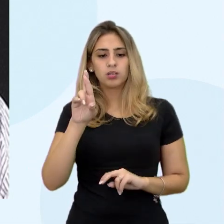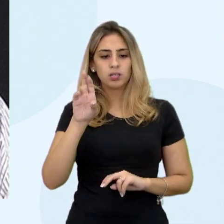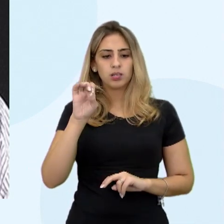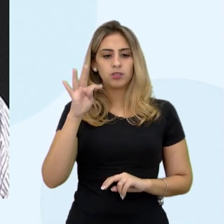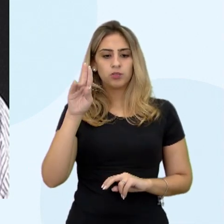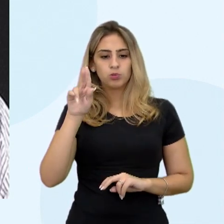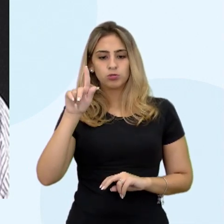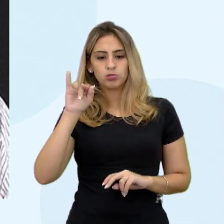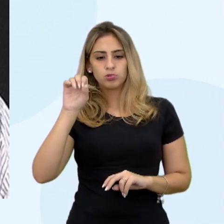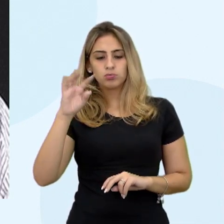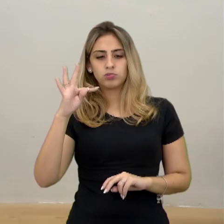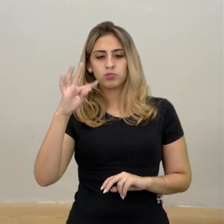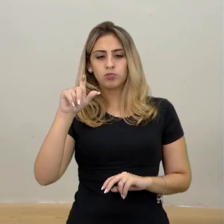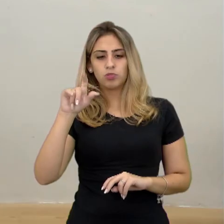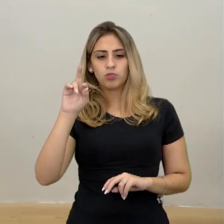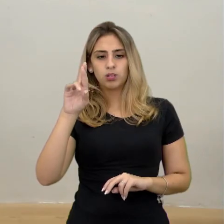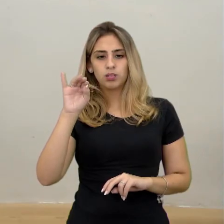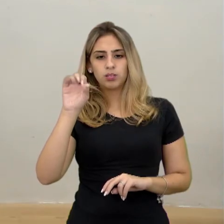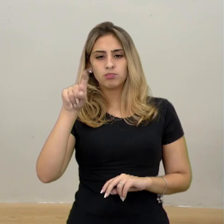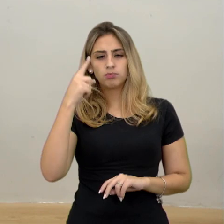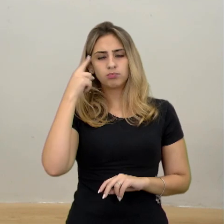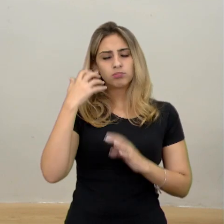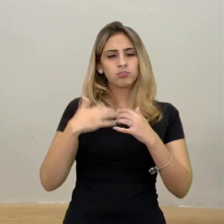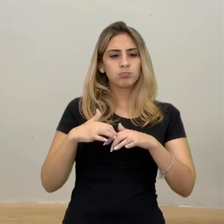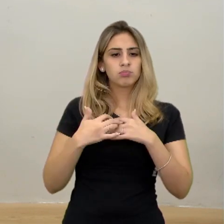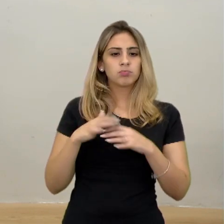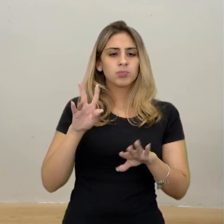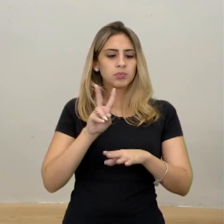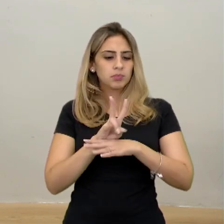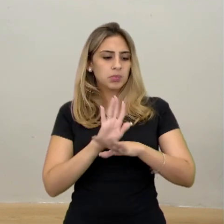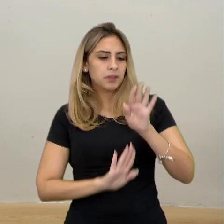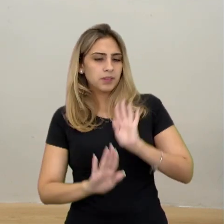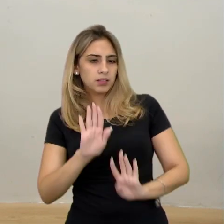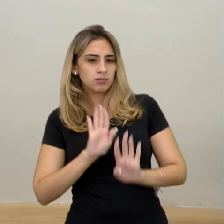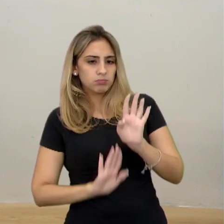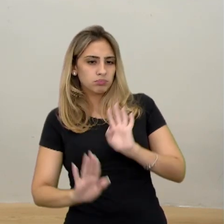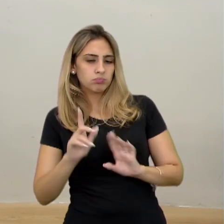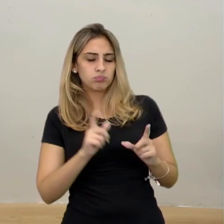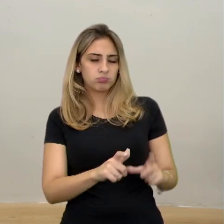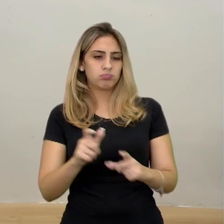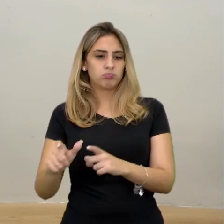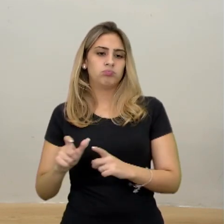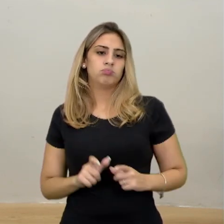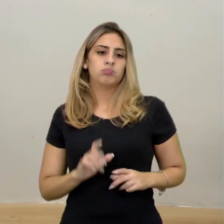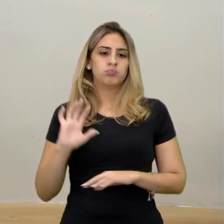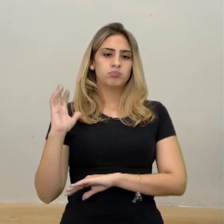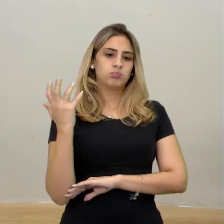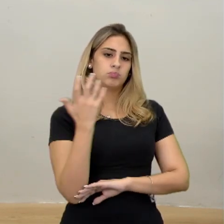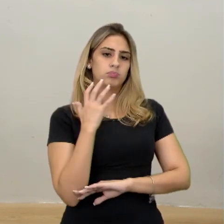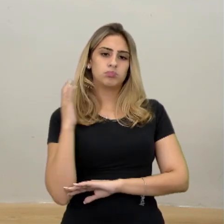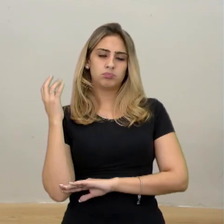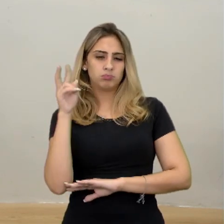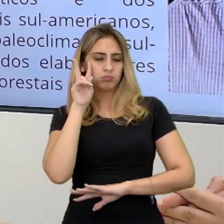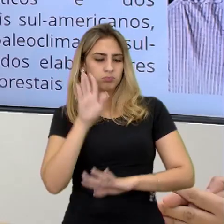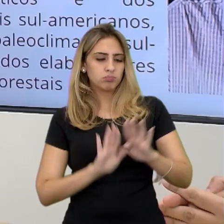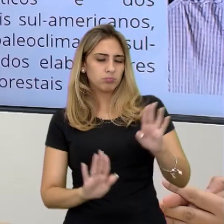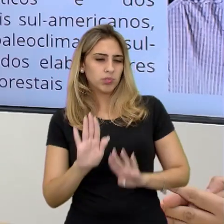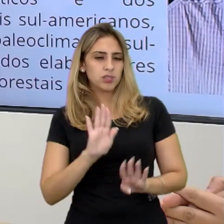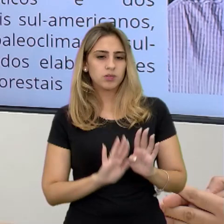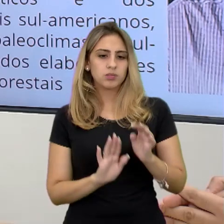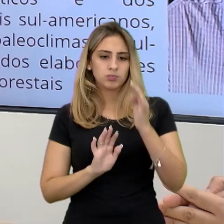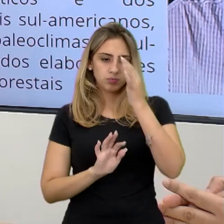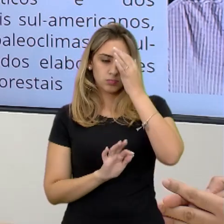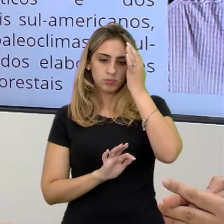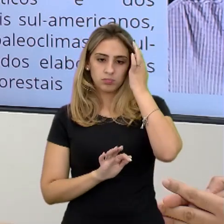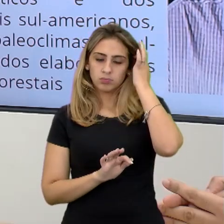florestais. Incrível. Então aqui já pensando mais na questão da preservação, né, de alguns lugares, ambientes morfoclimáticos,